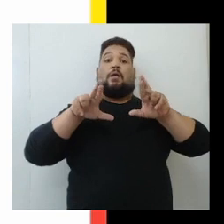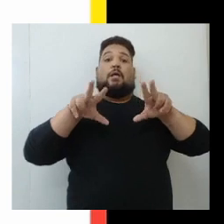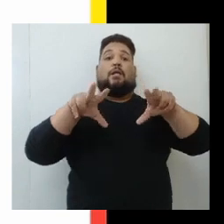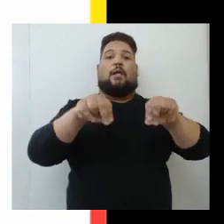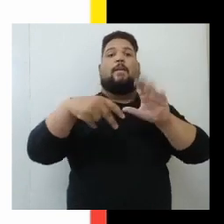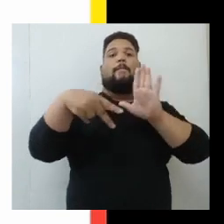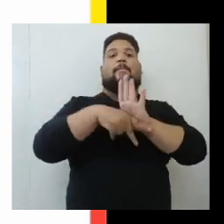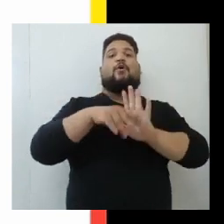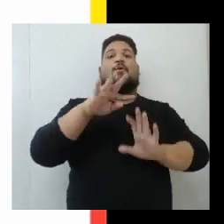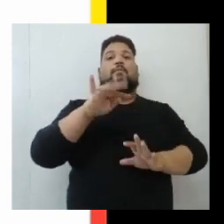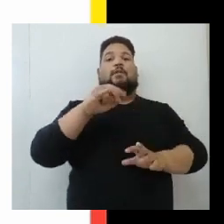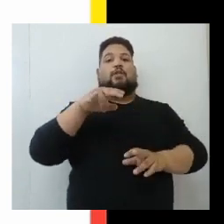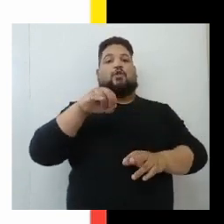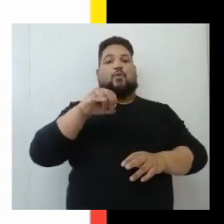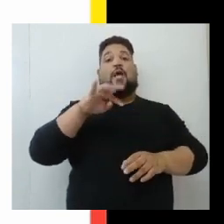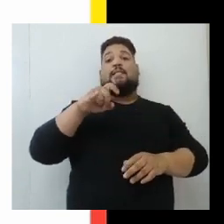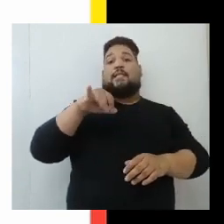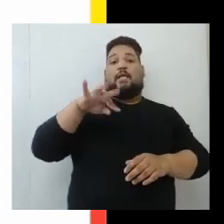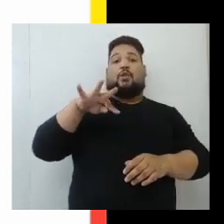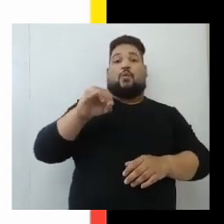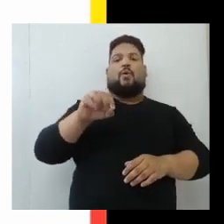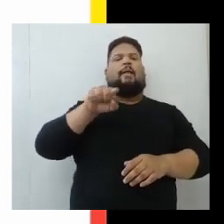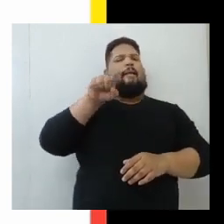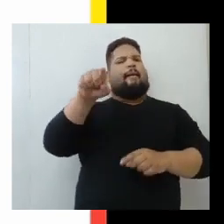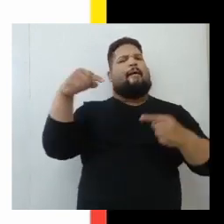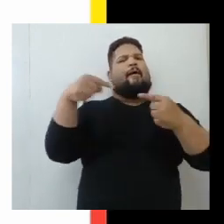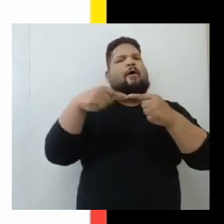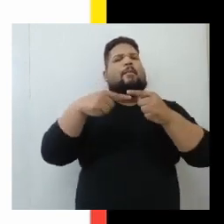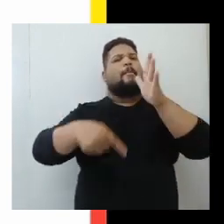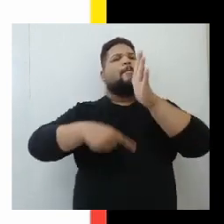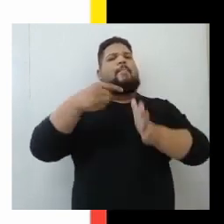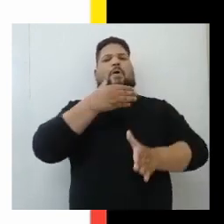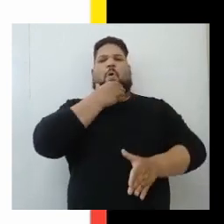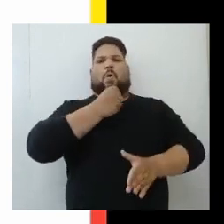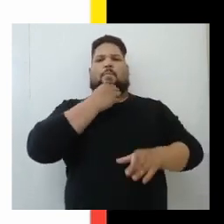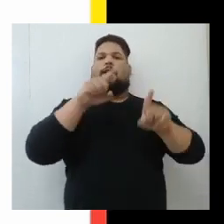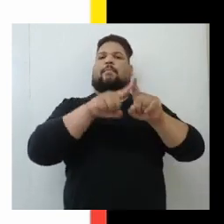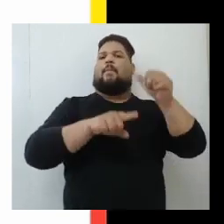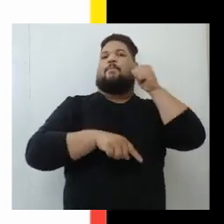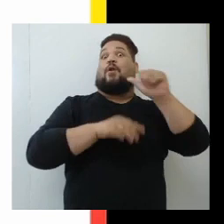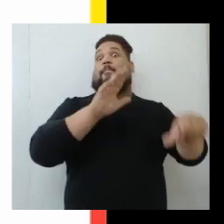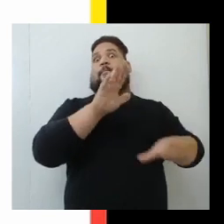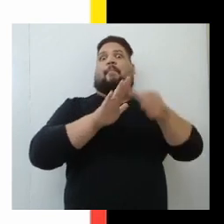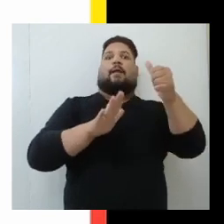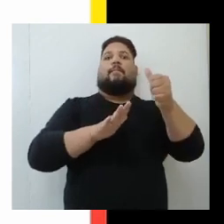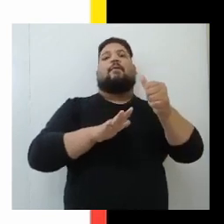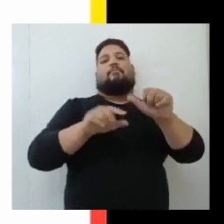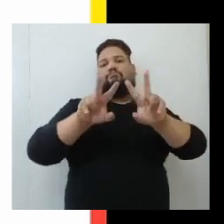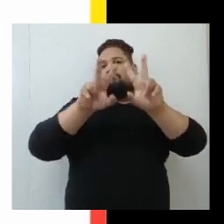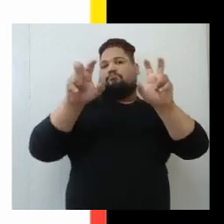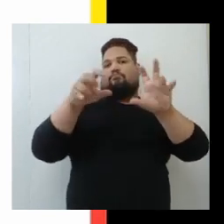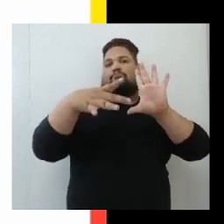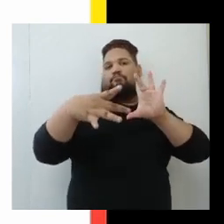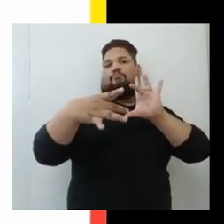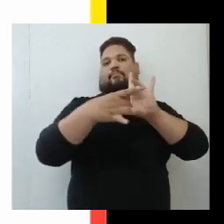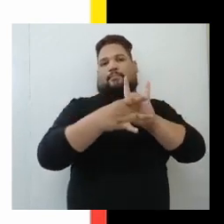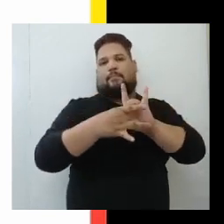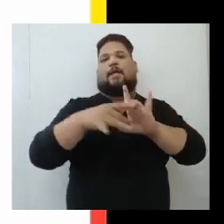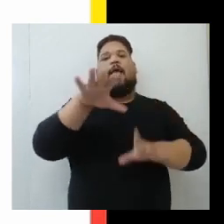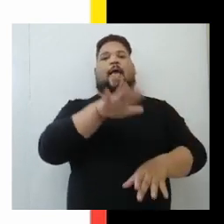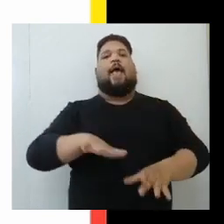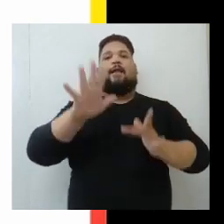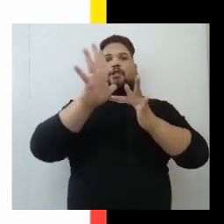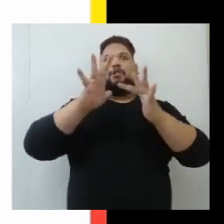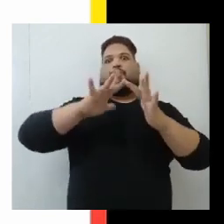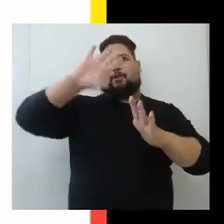Cinquecento, na qual ele traz o primeiro homem e a primeira mulher, segundo principalmente o